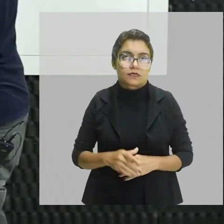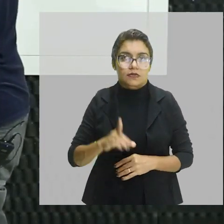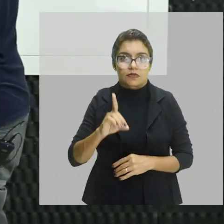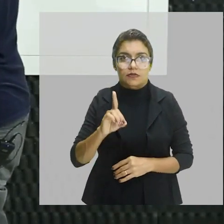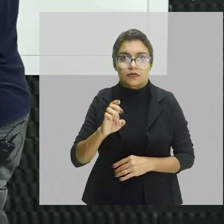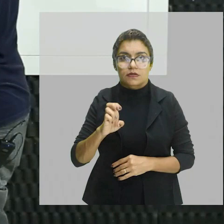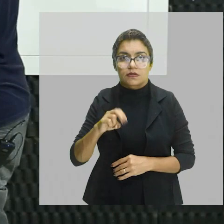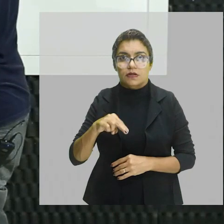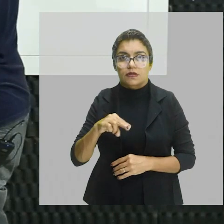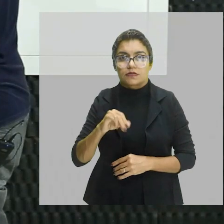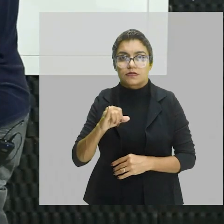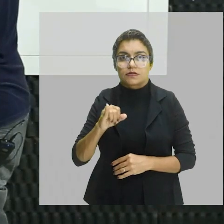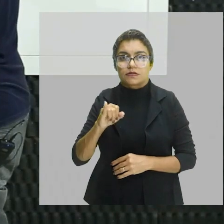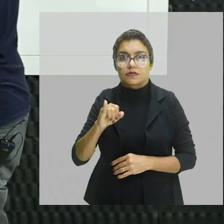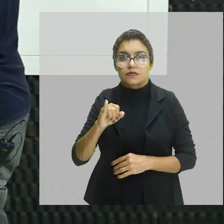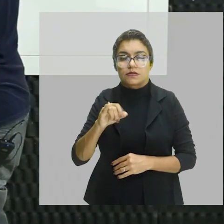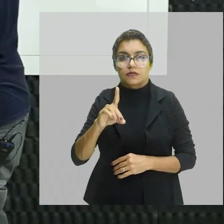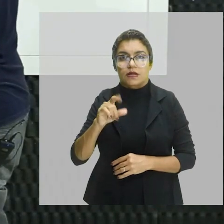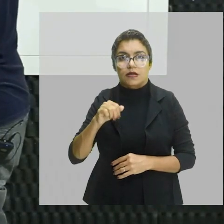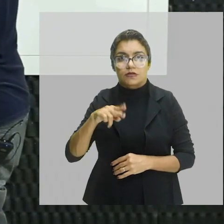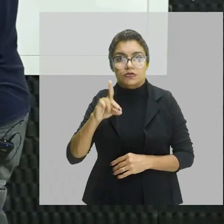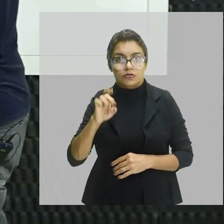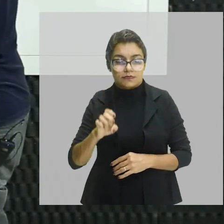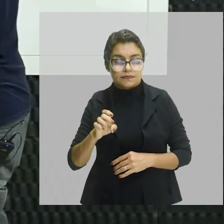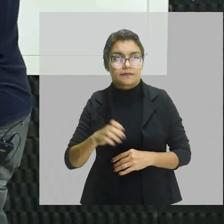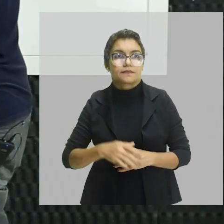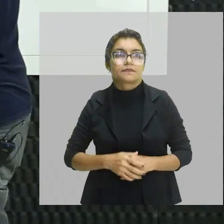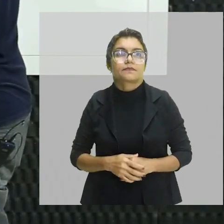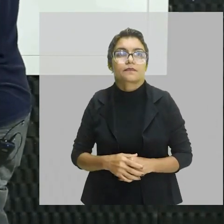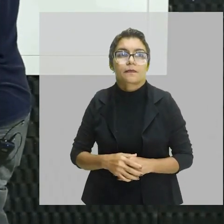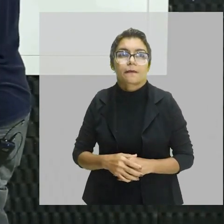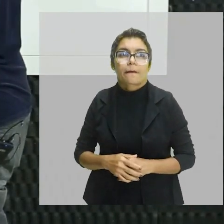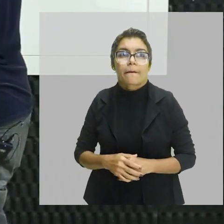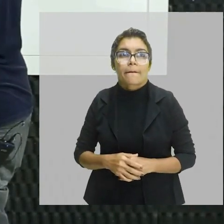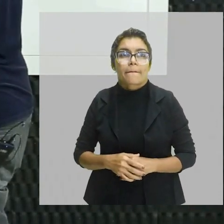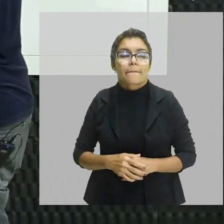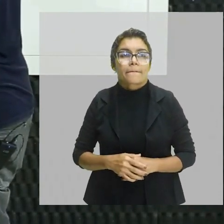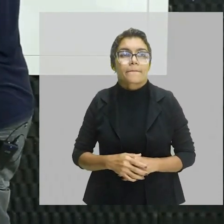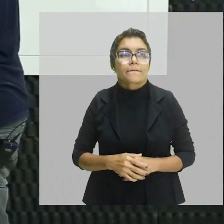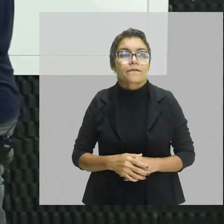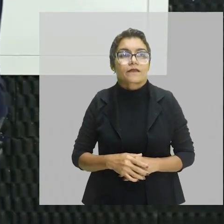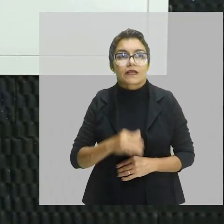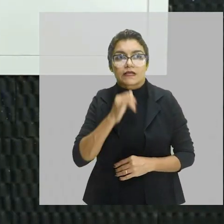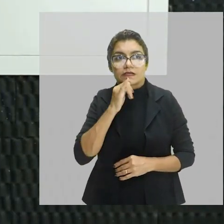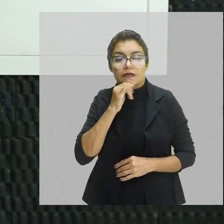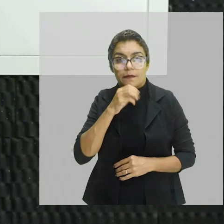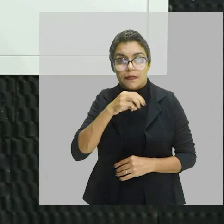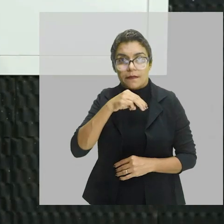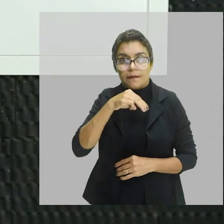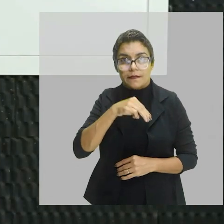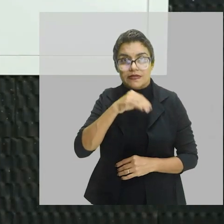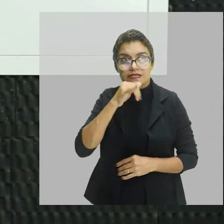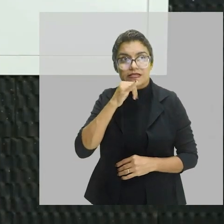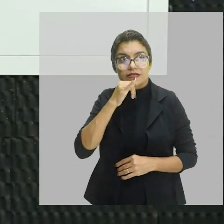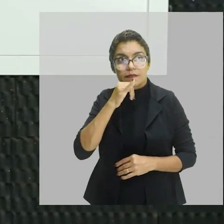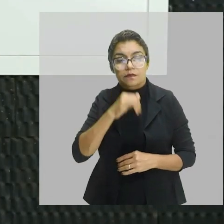Então a densidade da água, né? A gente sabe que é o quê? É massa sobre volume.